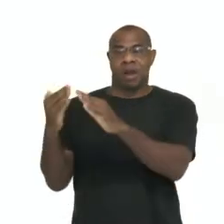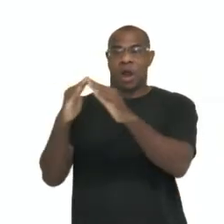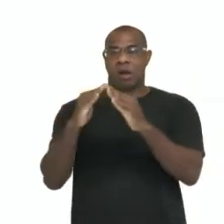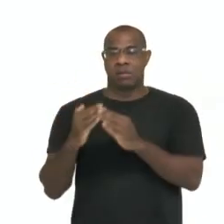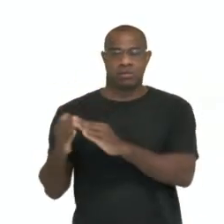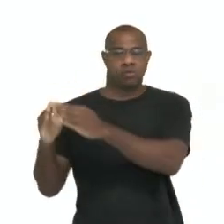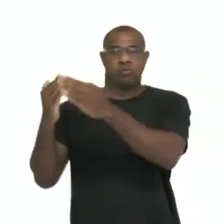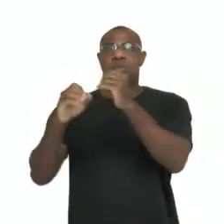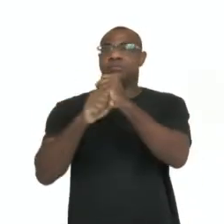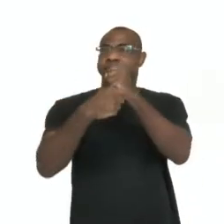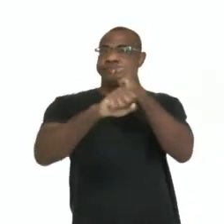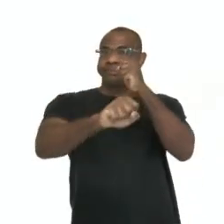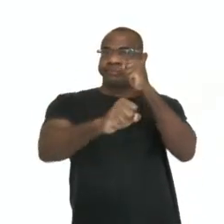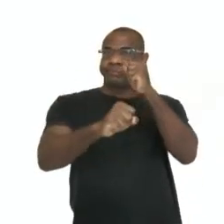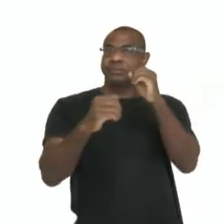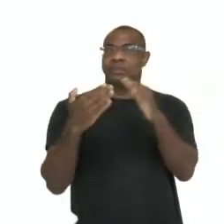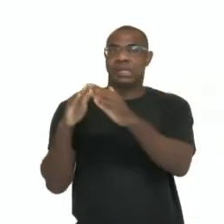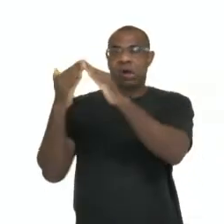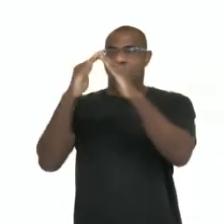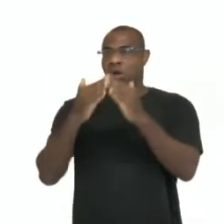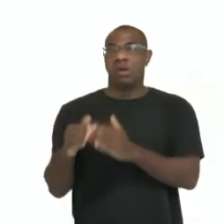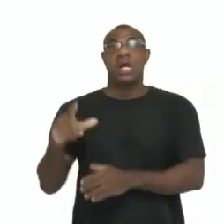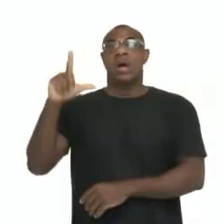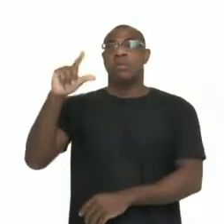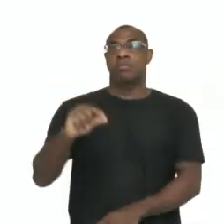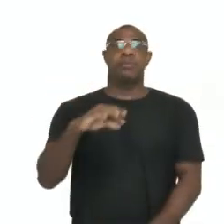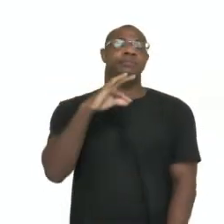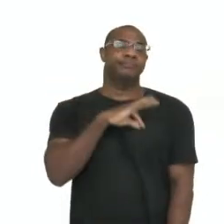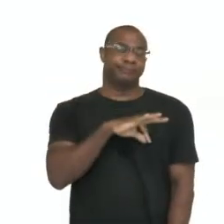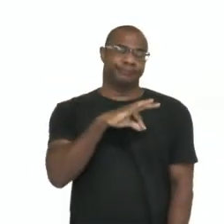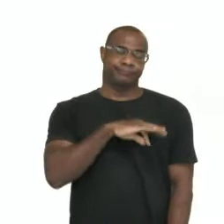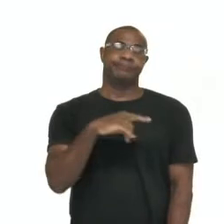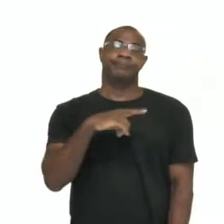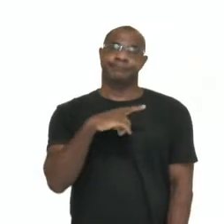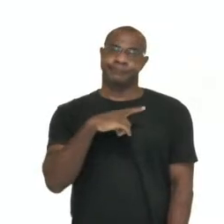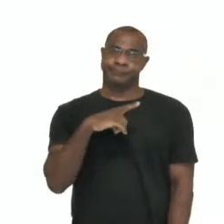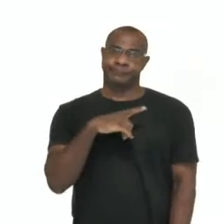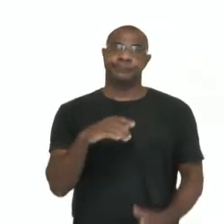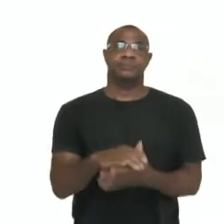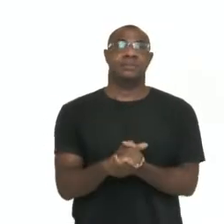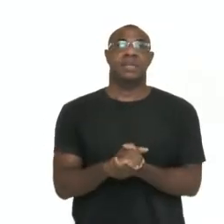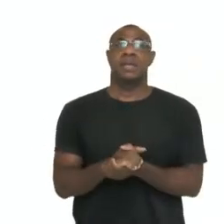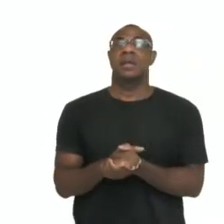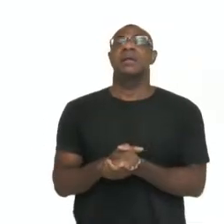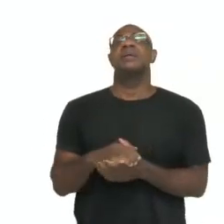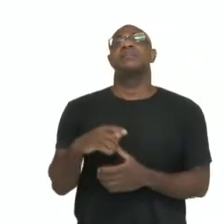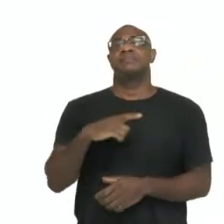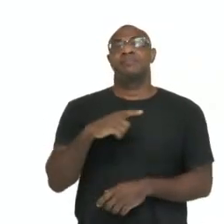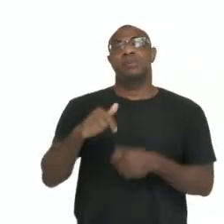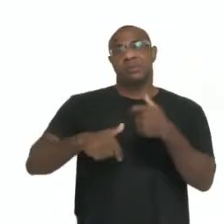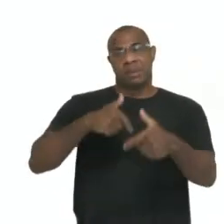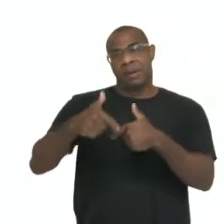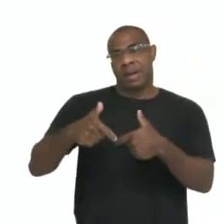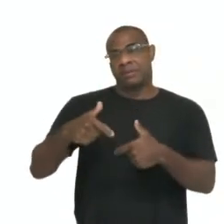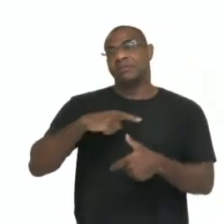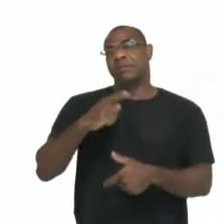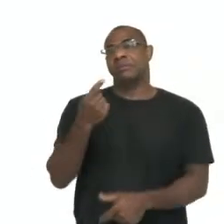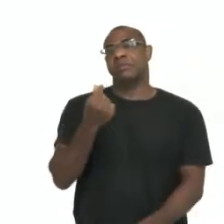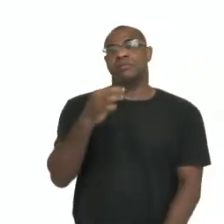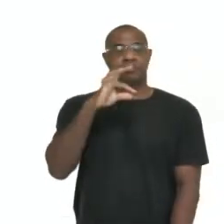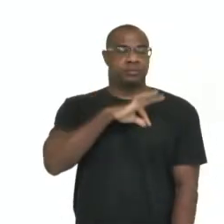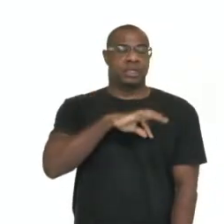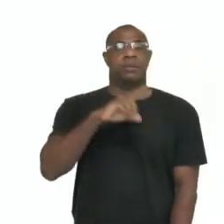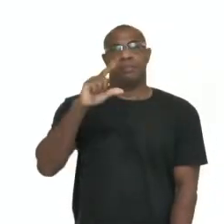grandes cidades. Baixos salários, apesar de riqueza no país, os salários dos trabalhadores eram baixos e